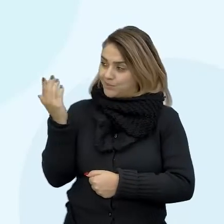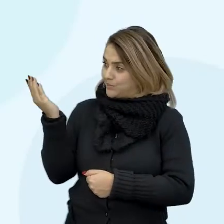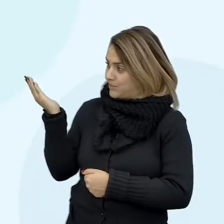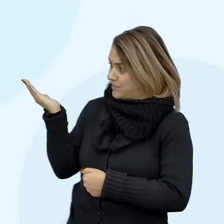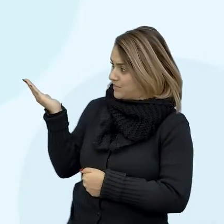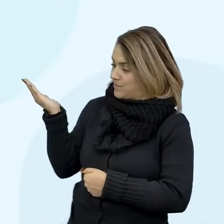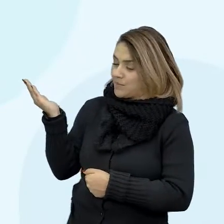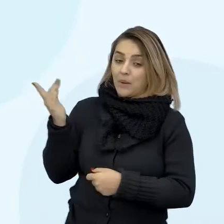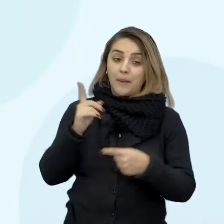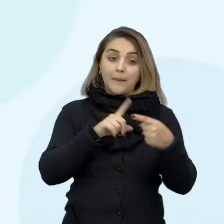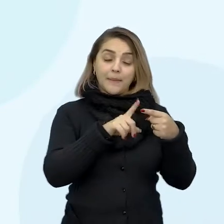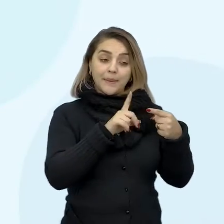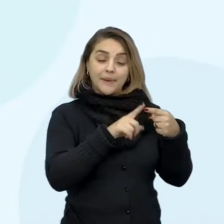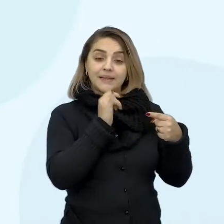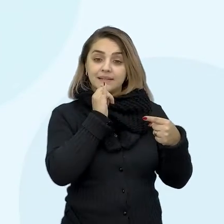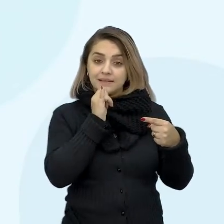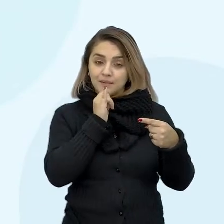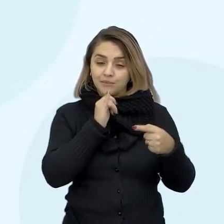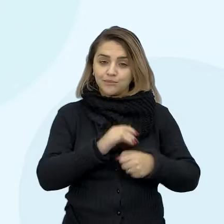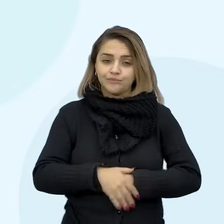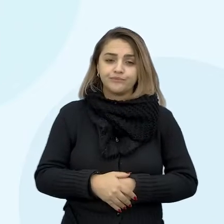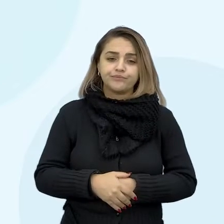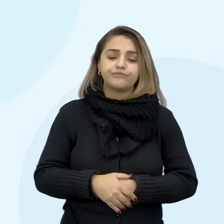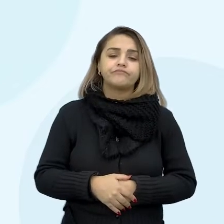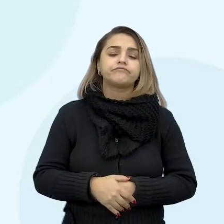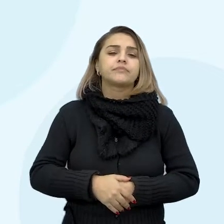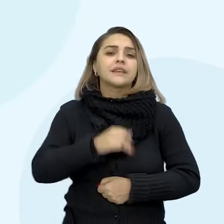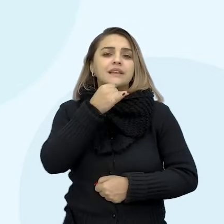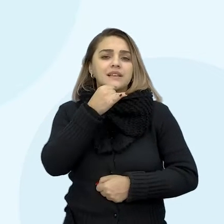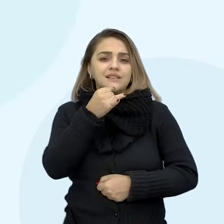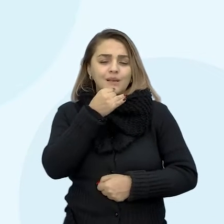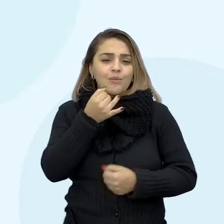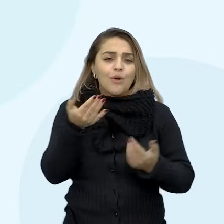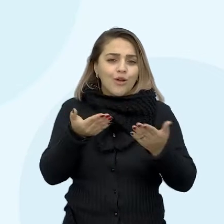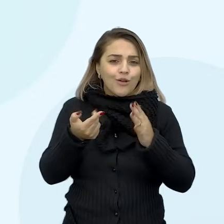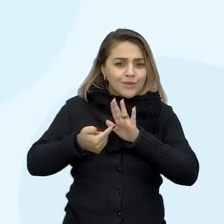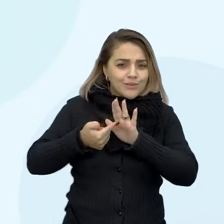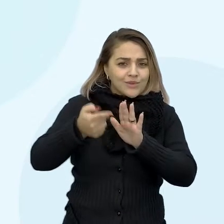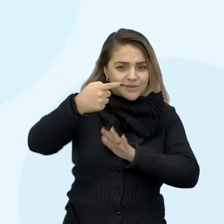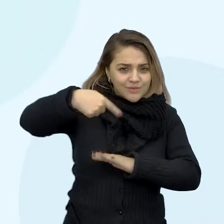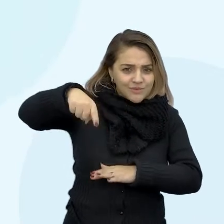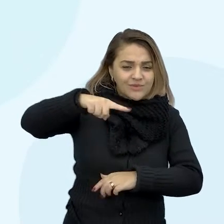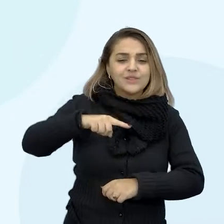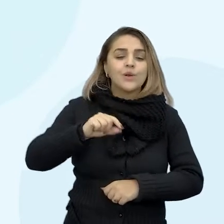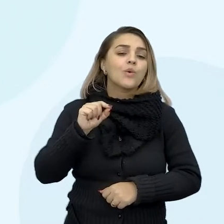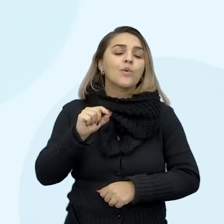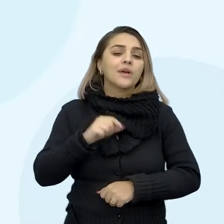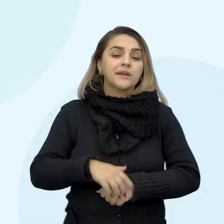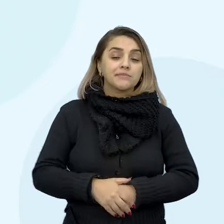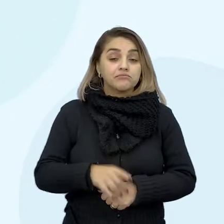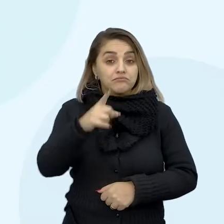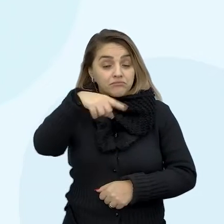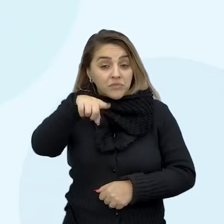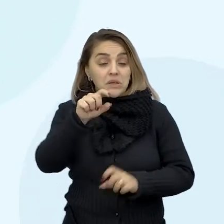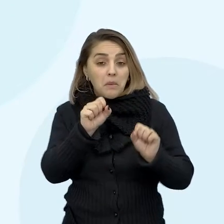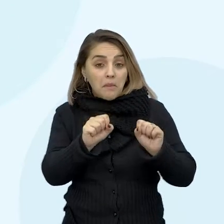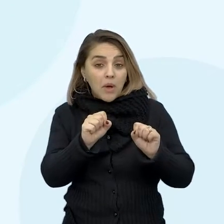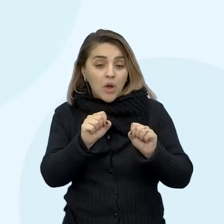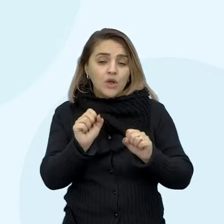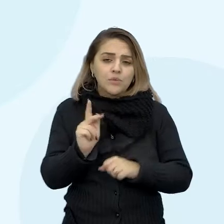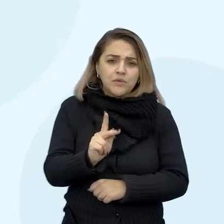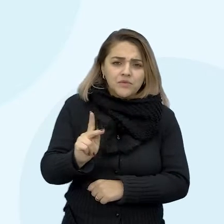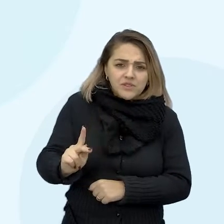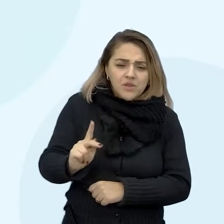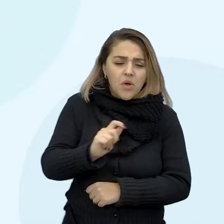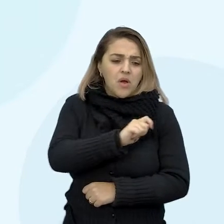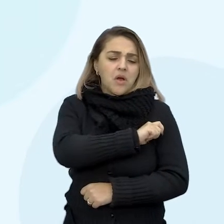do primeiro exemplo. Inclusive, esses exemplos que eu estou dando para vocês, você pode, o professor,